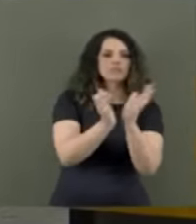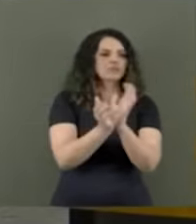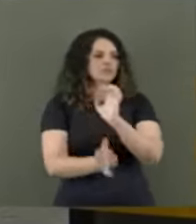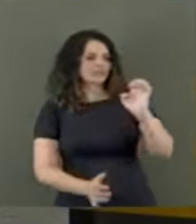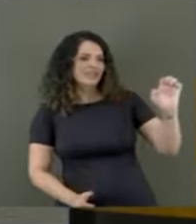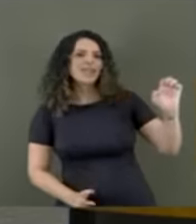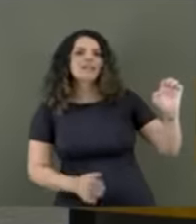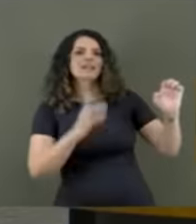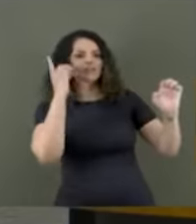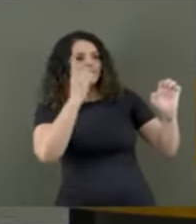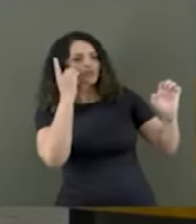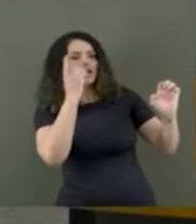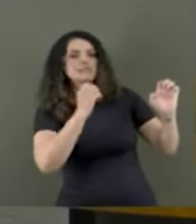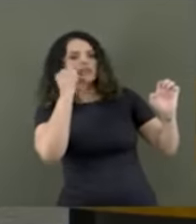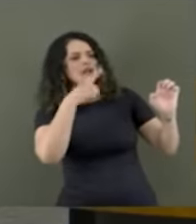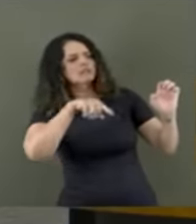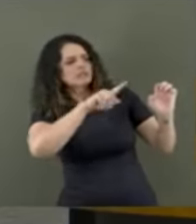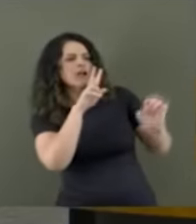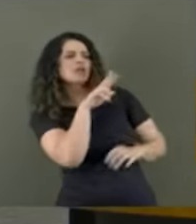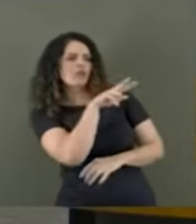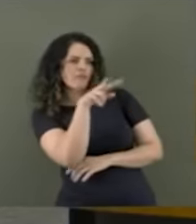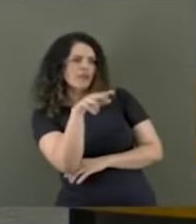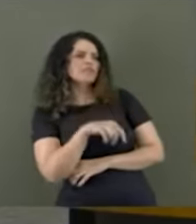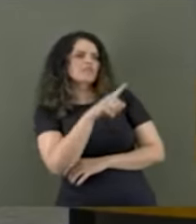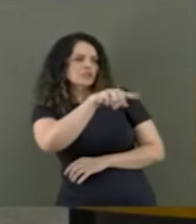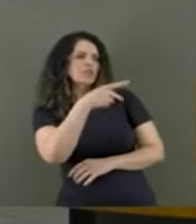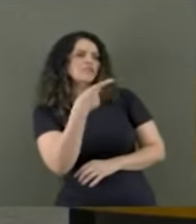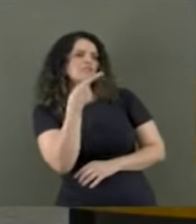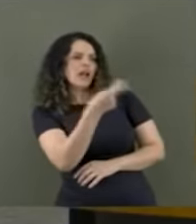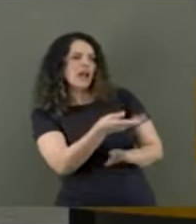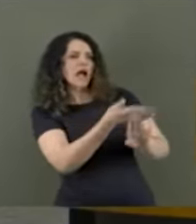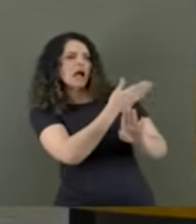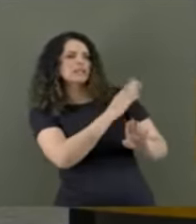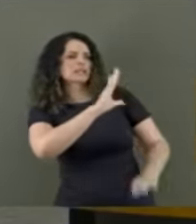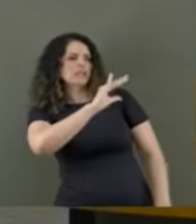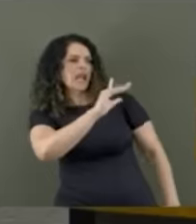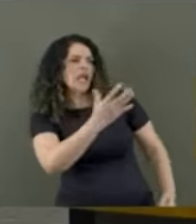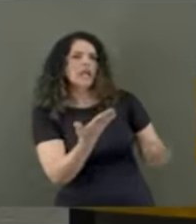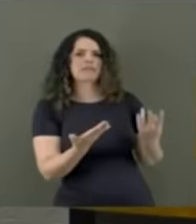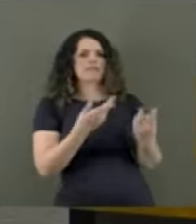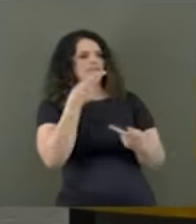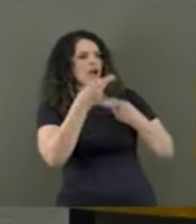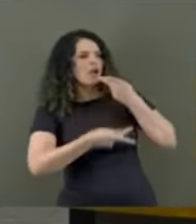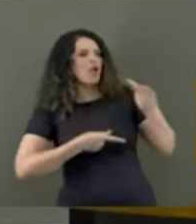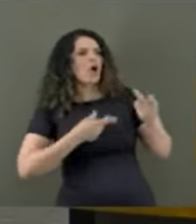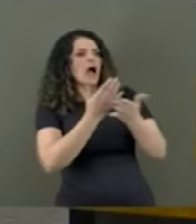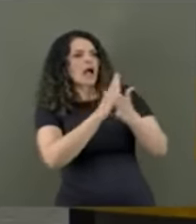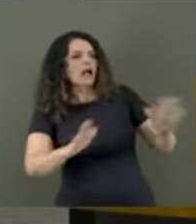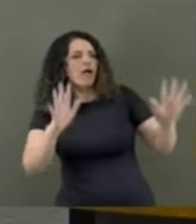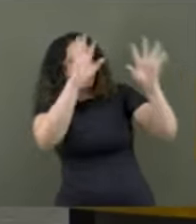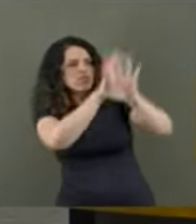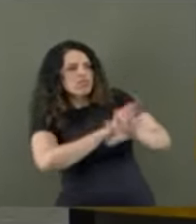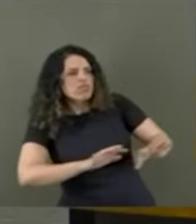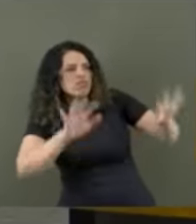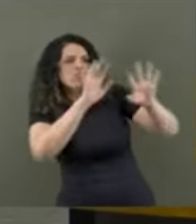senadores dos deputados vossas excelências que tanto falaram ccia que tanto falaram em combater obscurantismo